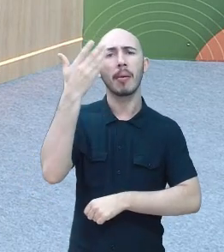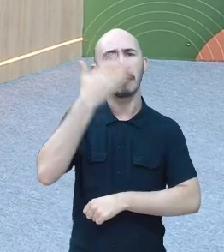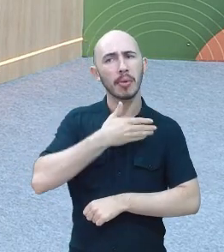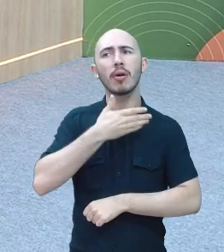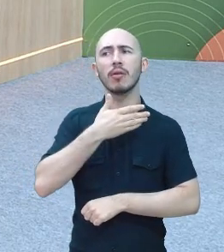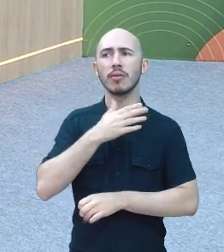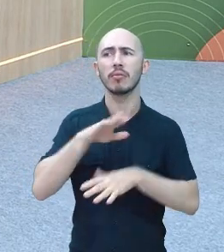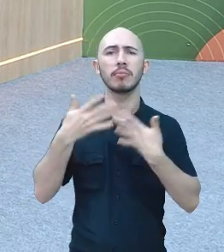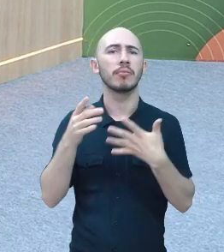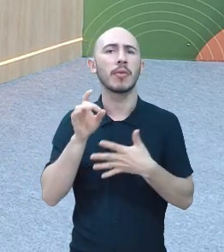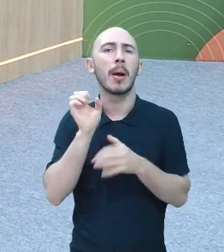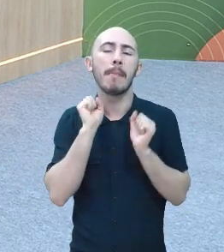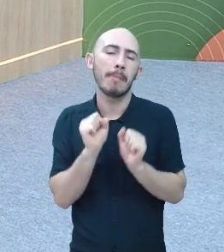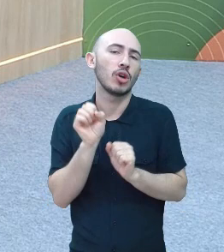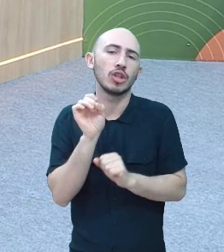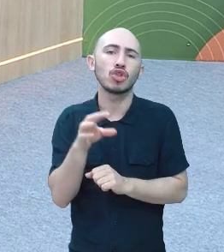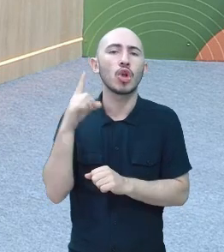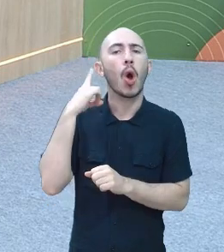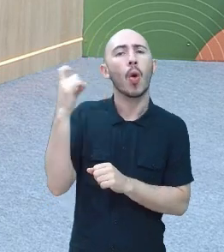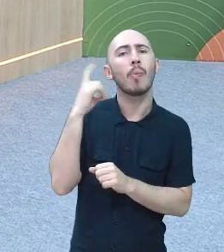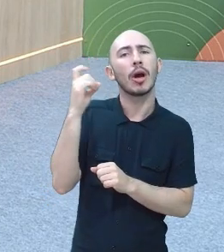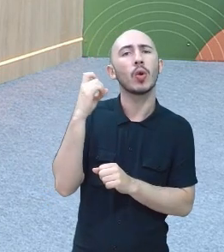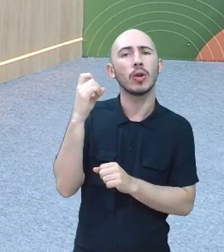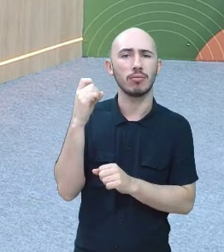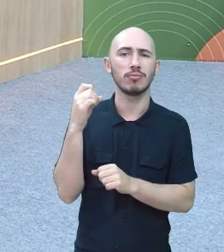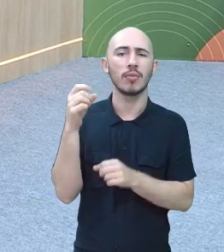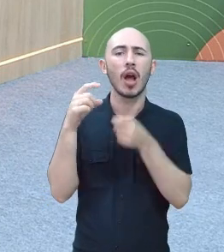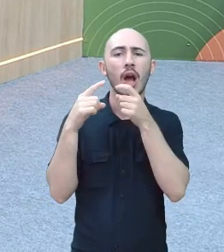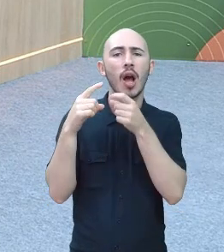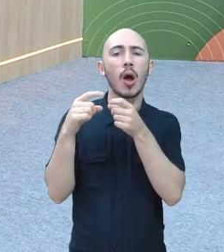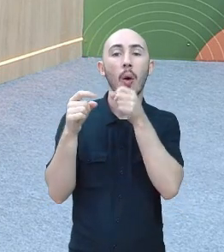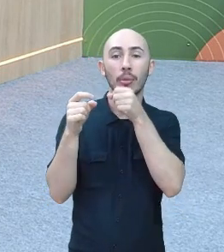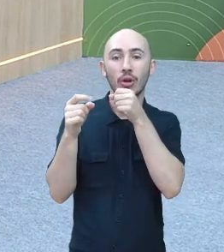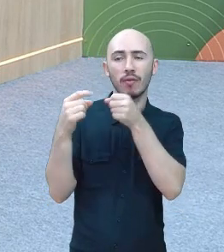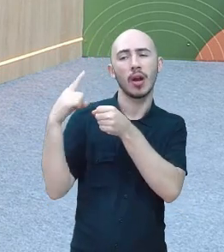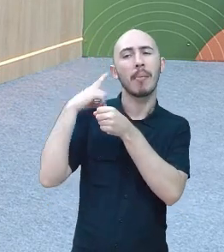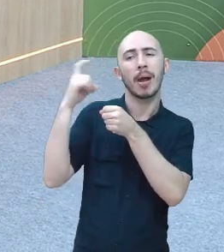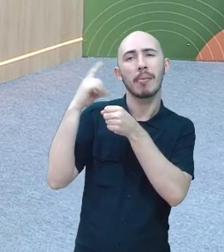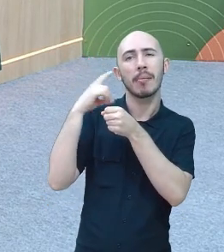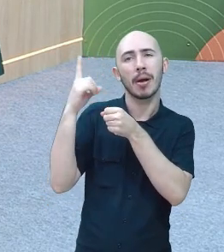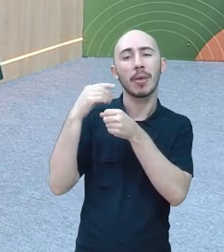alguém fazendo um barulhinho ali perto do microfone para você se sentir relaxado.